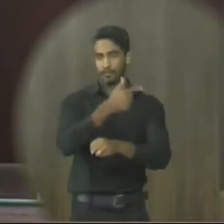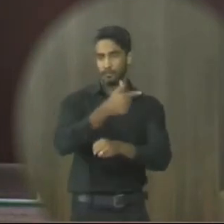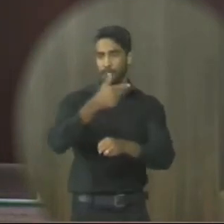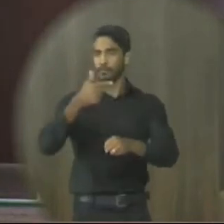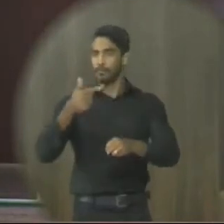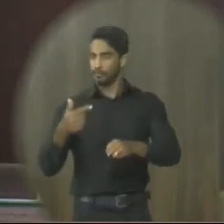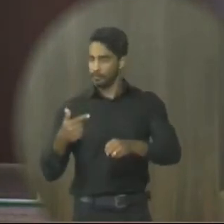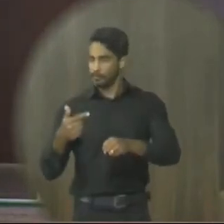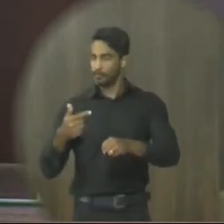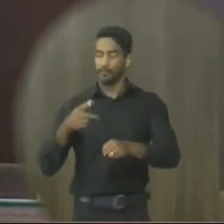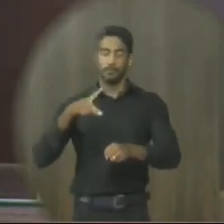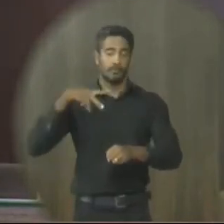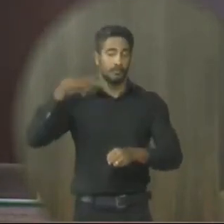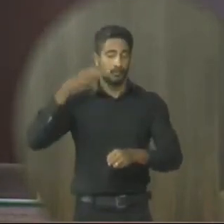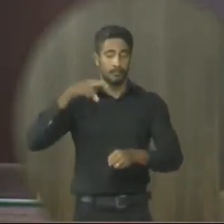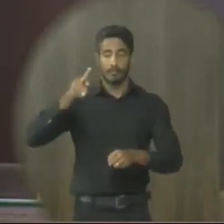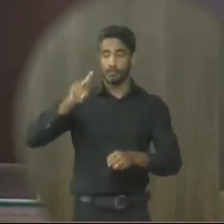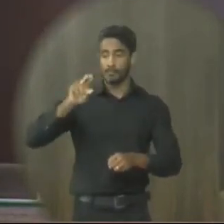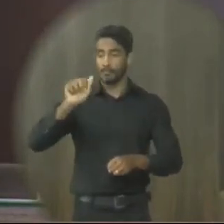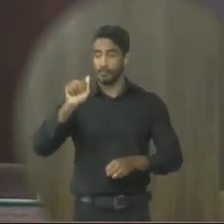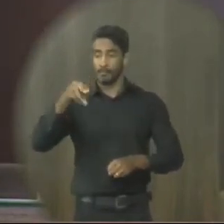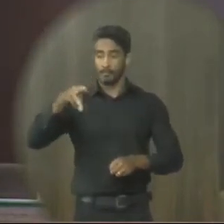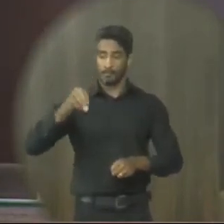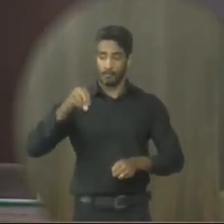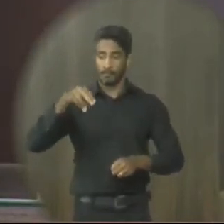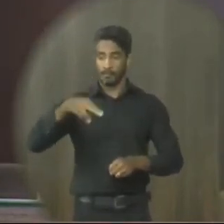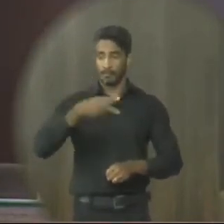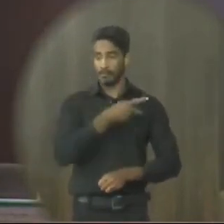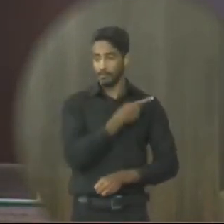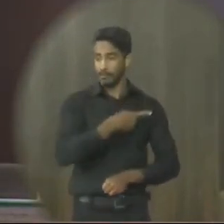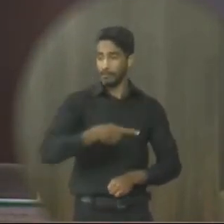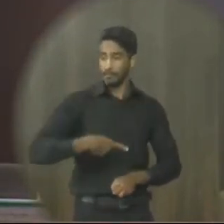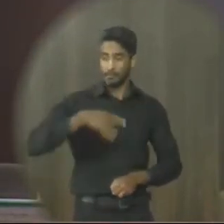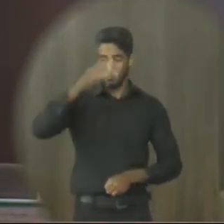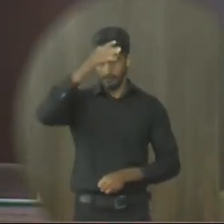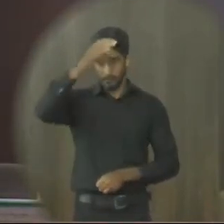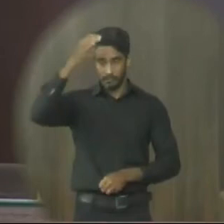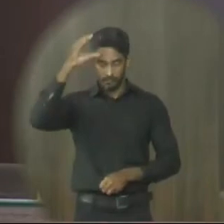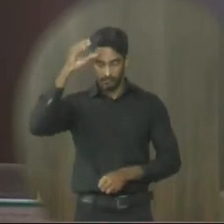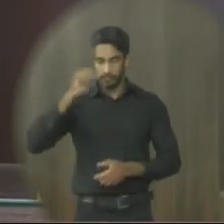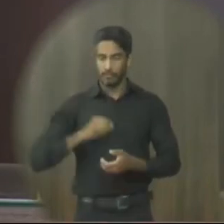078/2022, ao seletivo senhor Ramon Alexandre Araújo, presidente da Câmara Municipal de Janaúba.